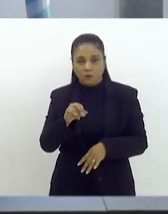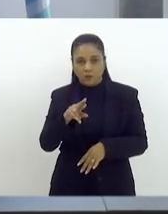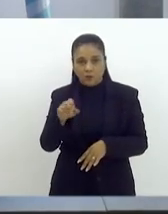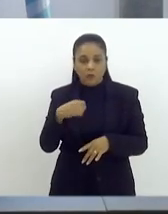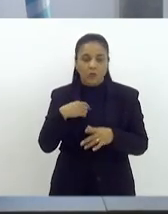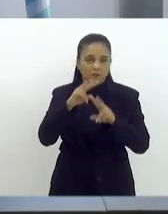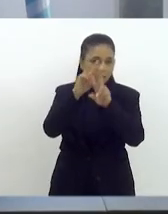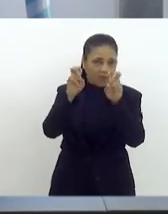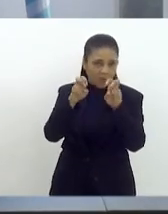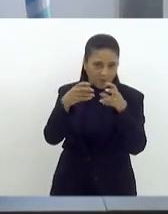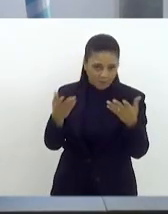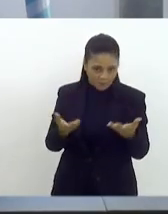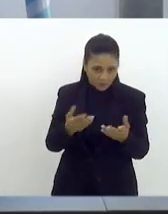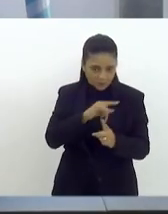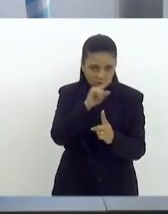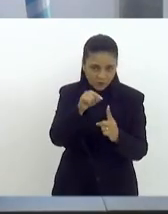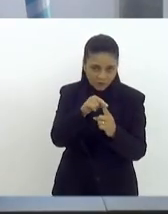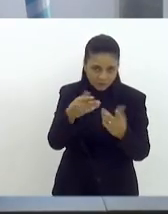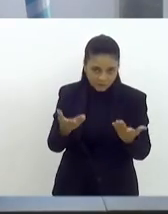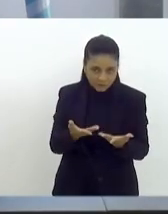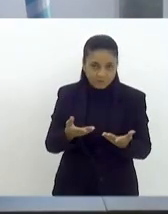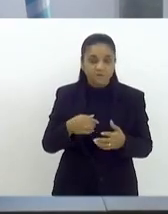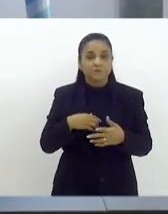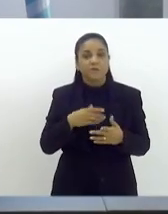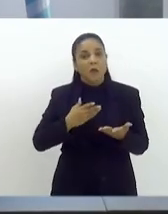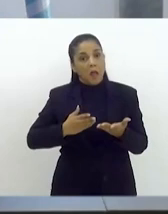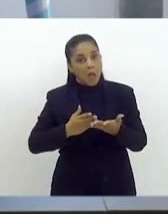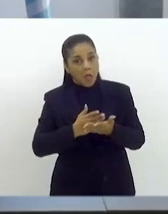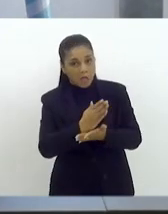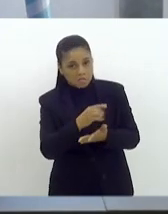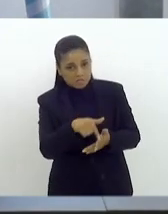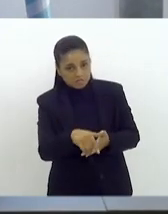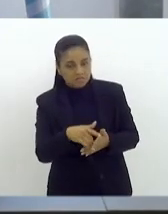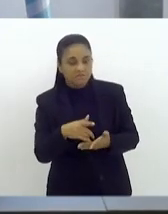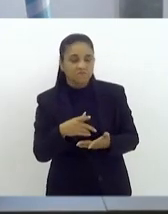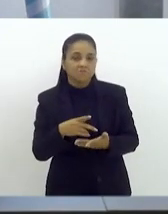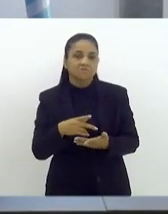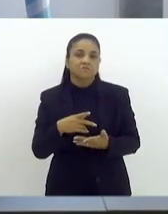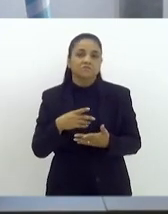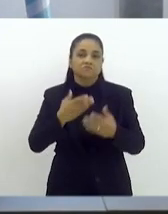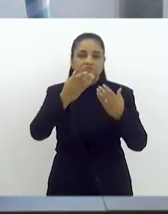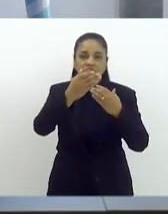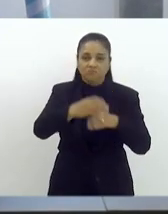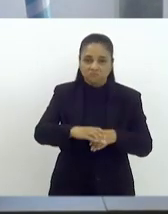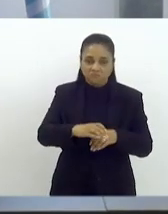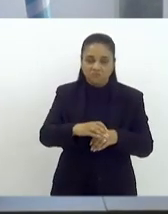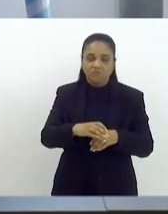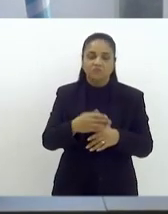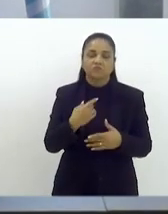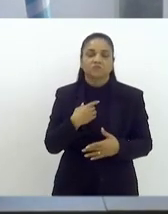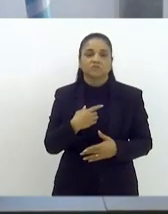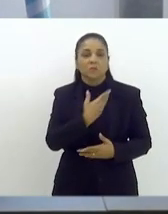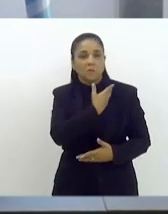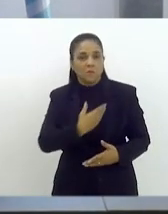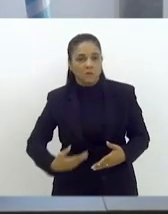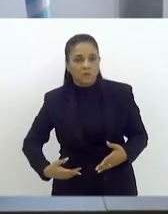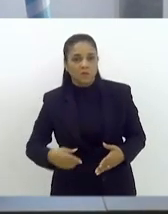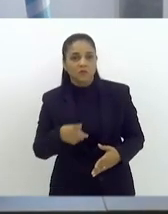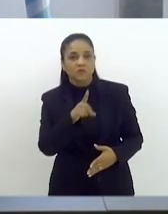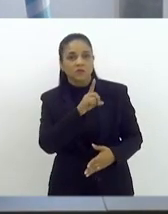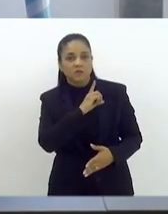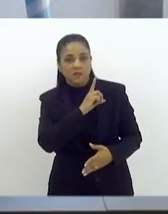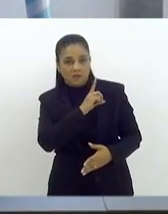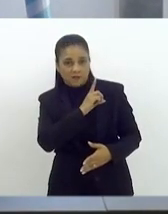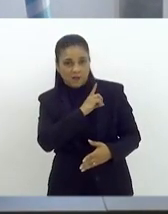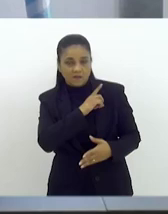da qual ela se dedicou logo em seguida ela foi aprovada no concurso público de delegado e hoje né é uma